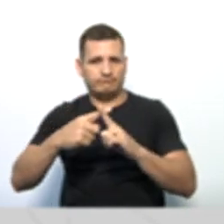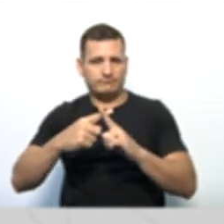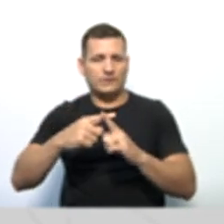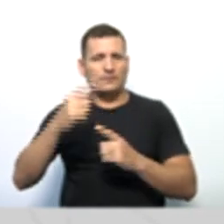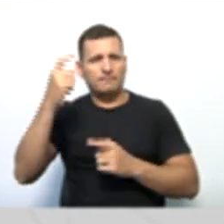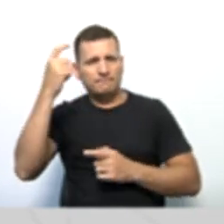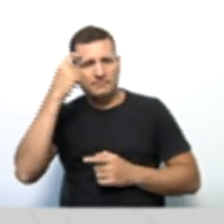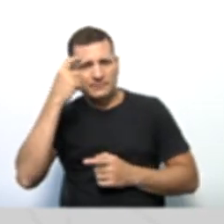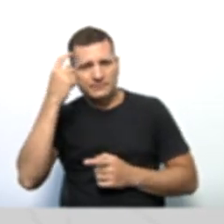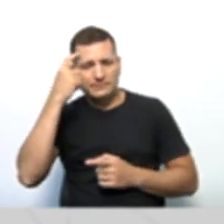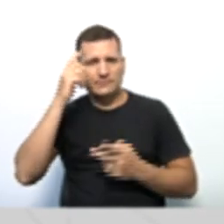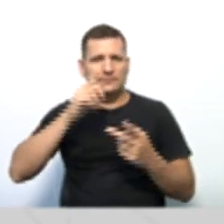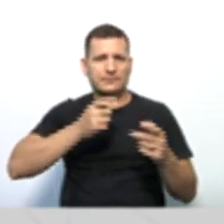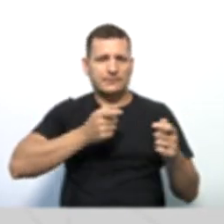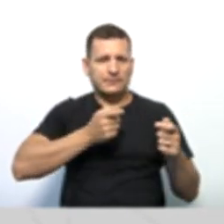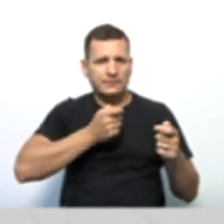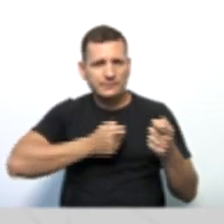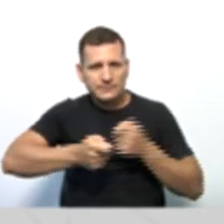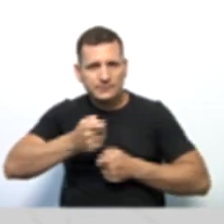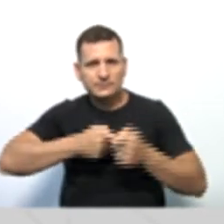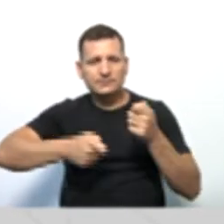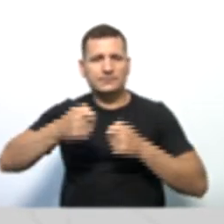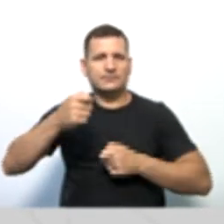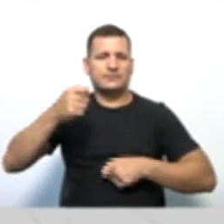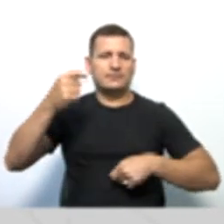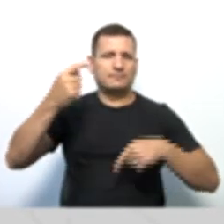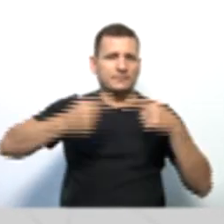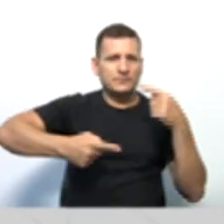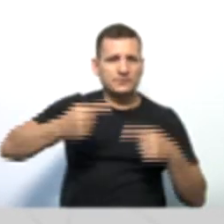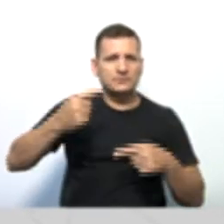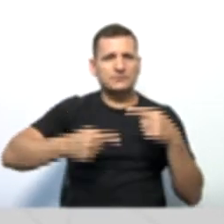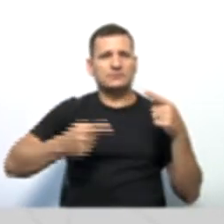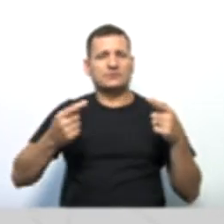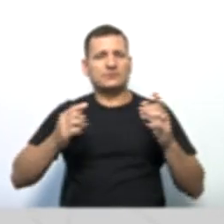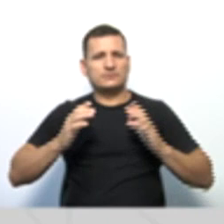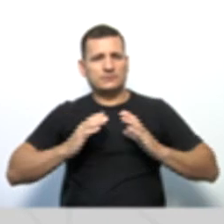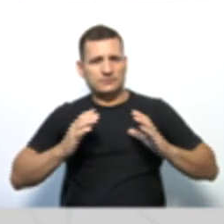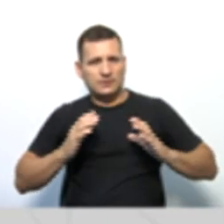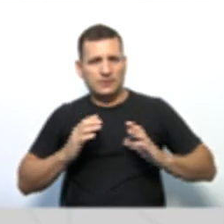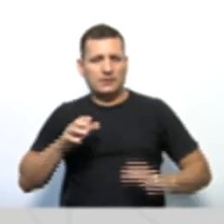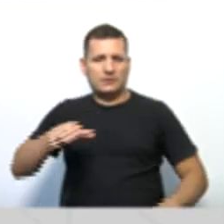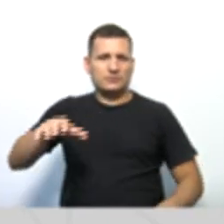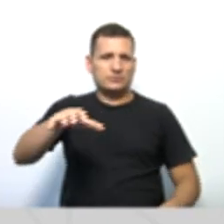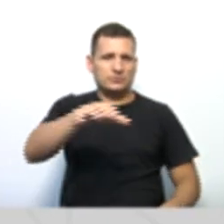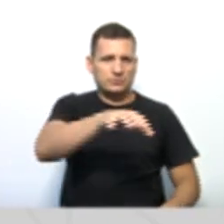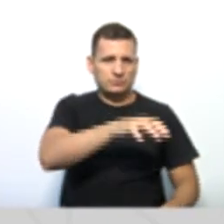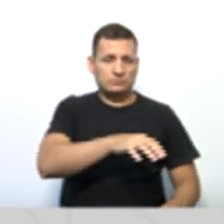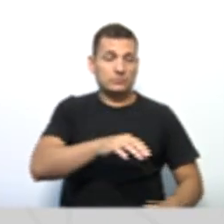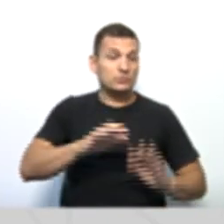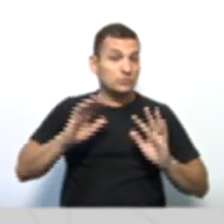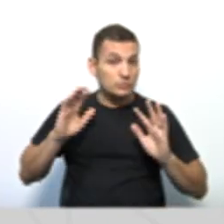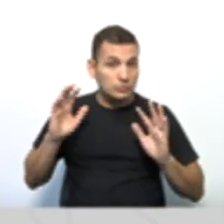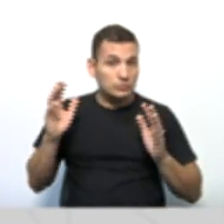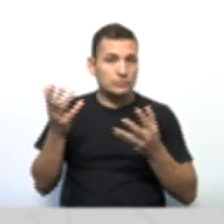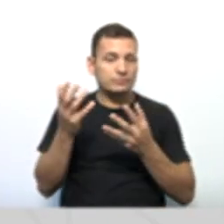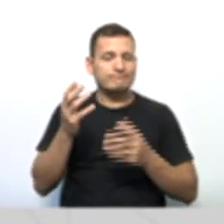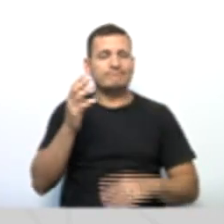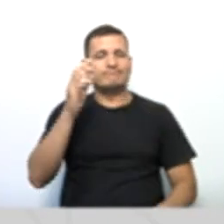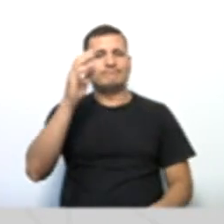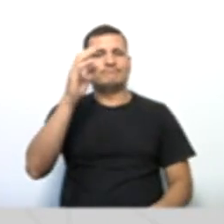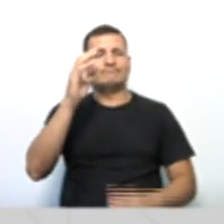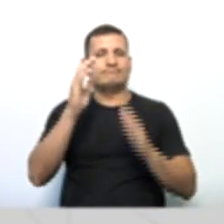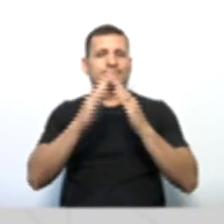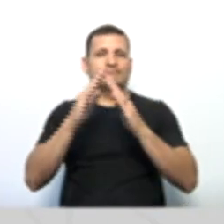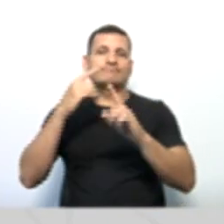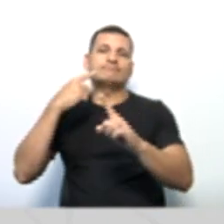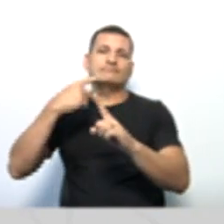modo de administrar a política, as cidades, os reinos eram administrados pela igreja. E era um